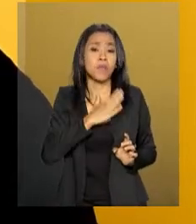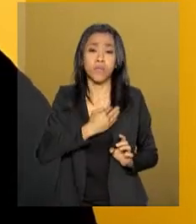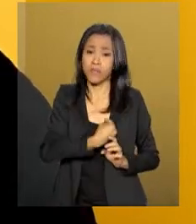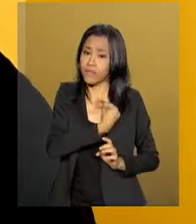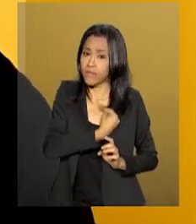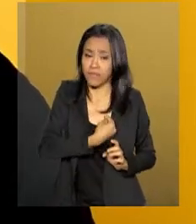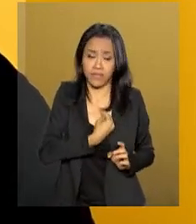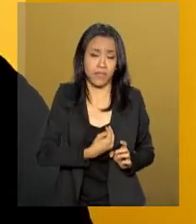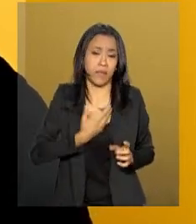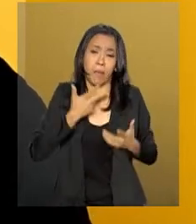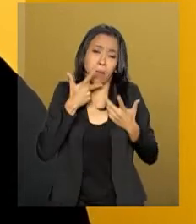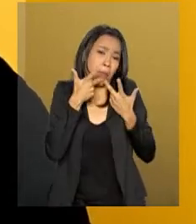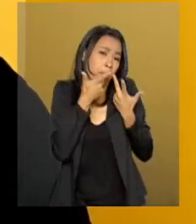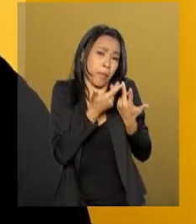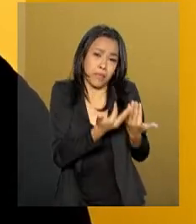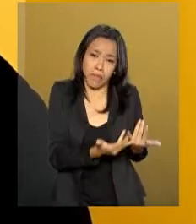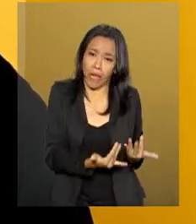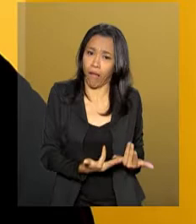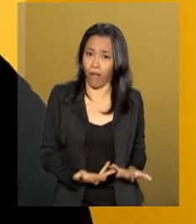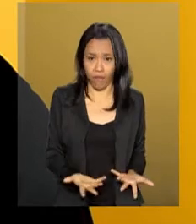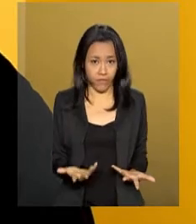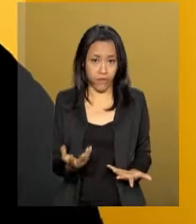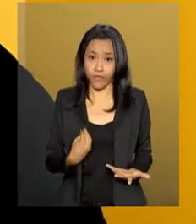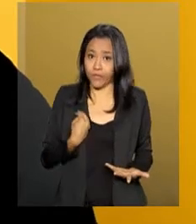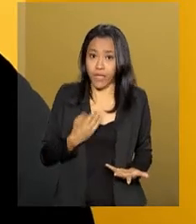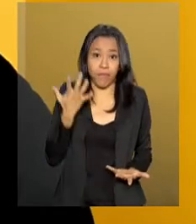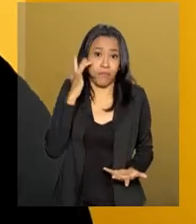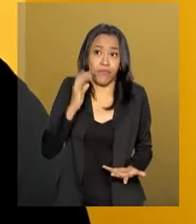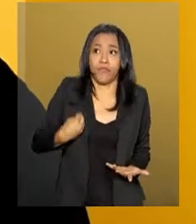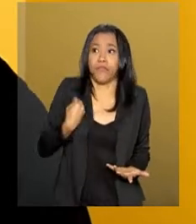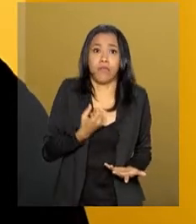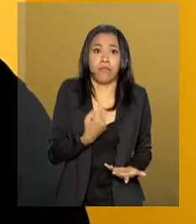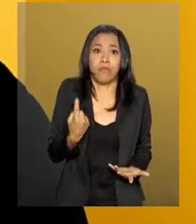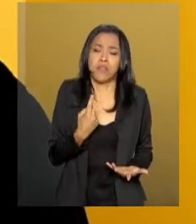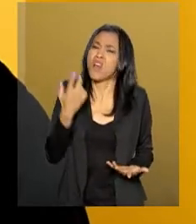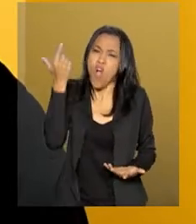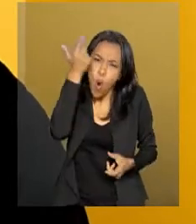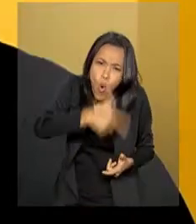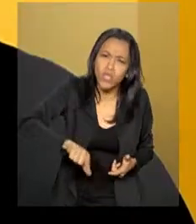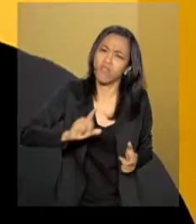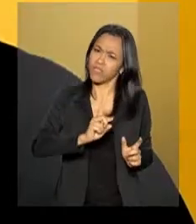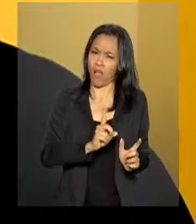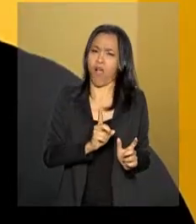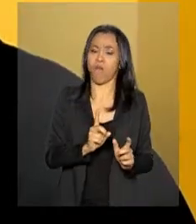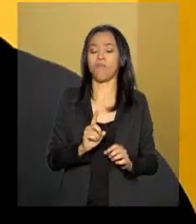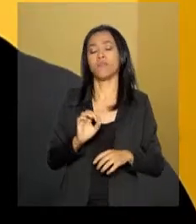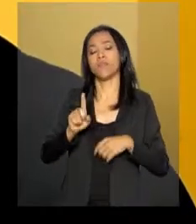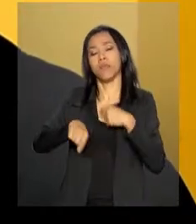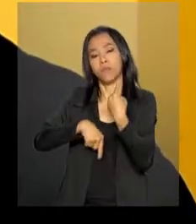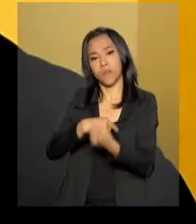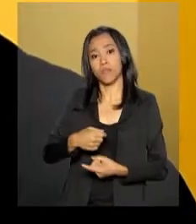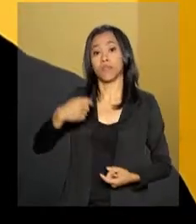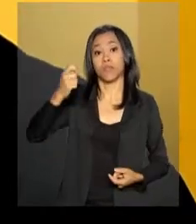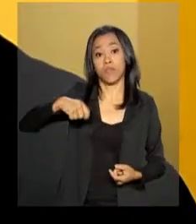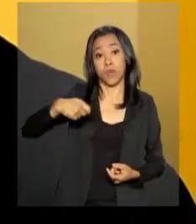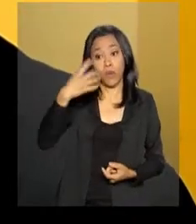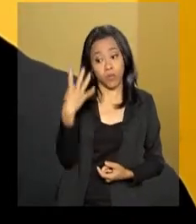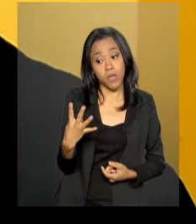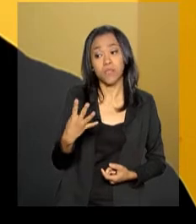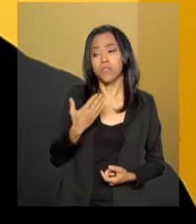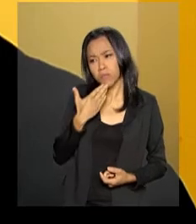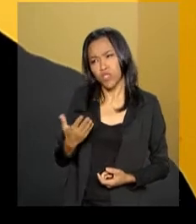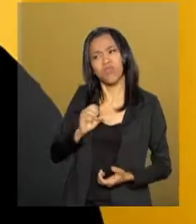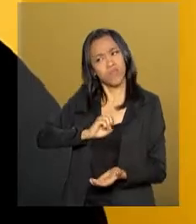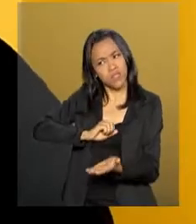que não vivia sem mim e que aquela cena não ia se repetir. Há quatro meses, pediu para o companheiro